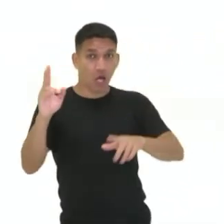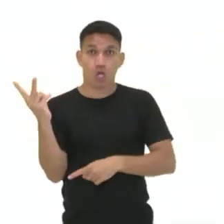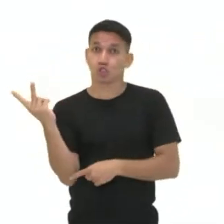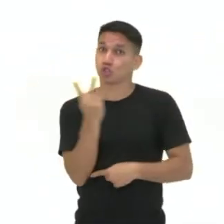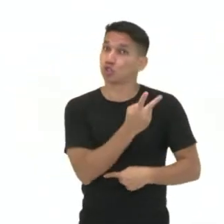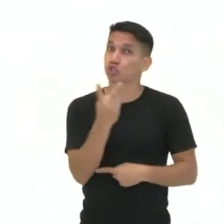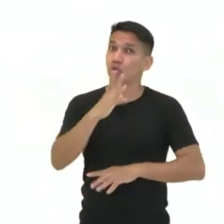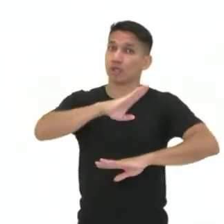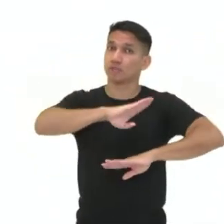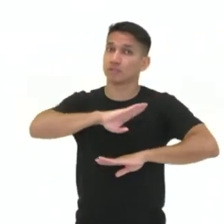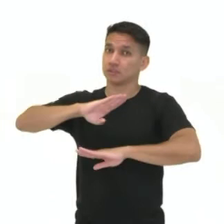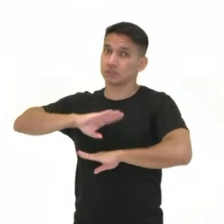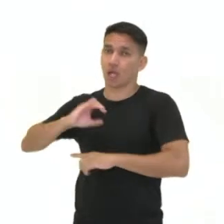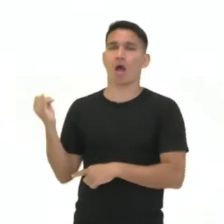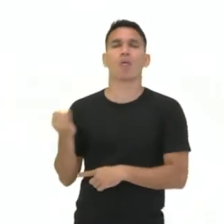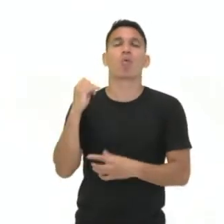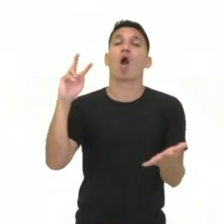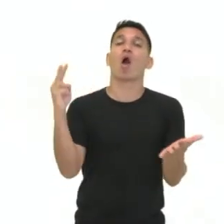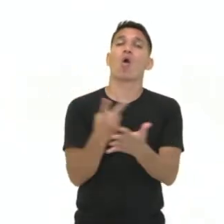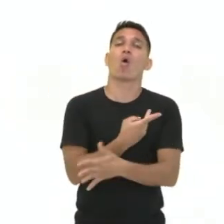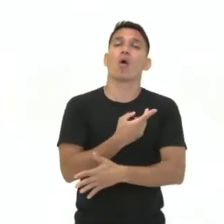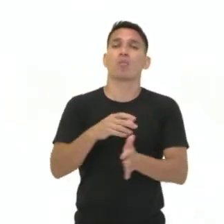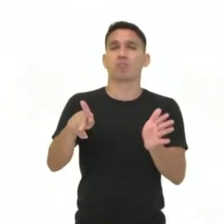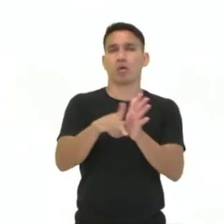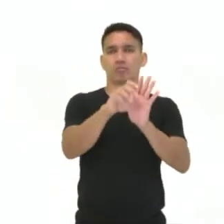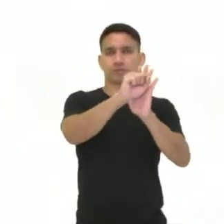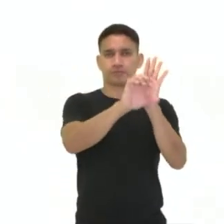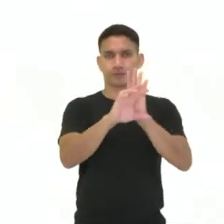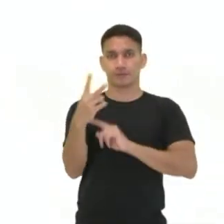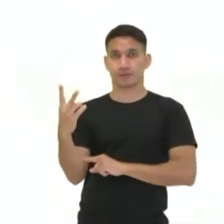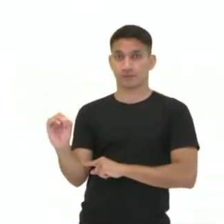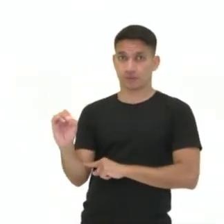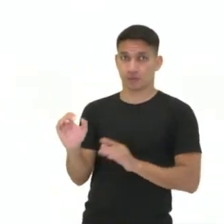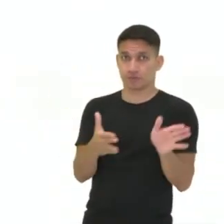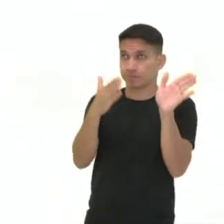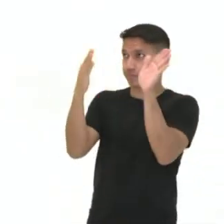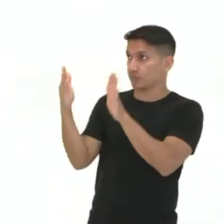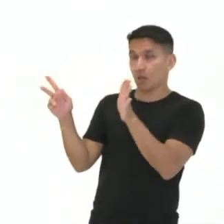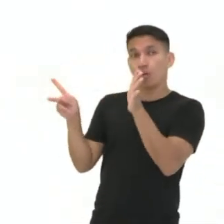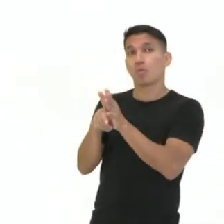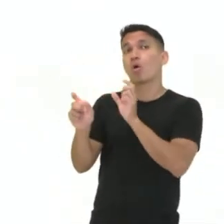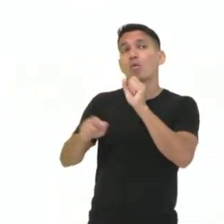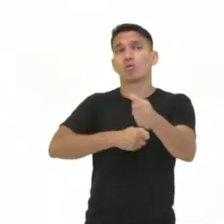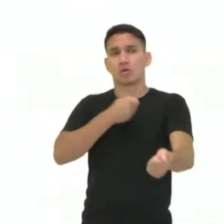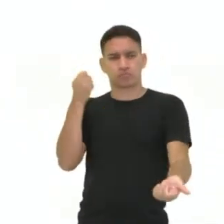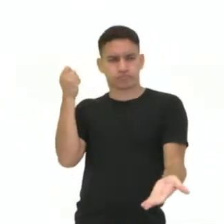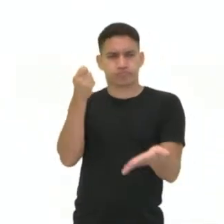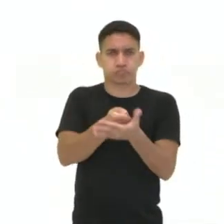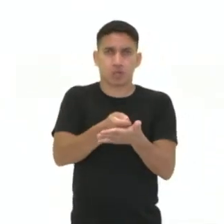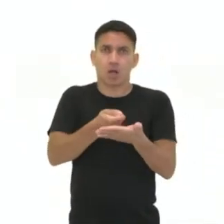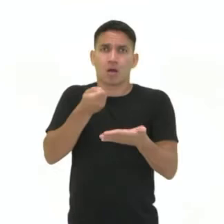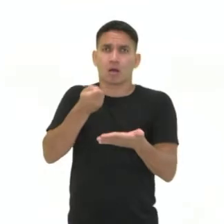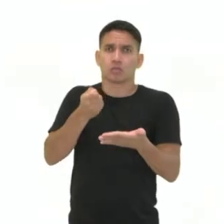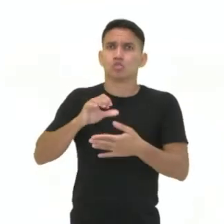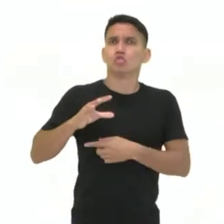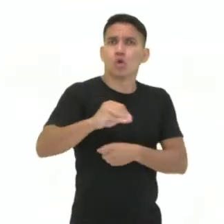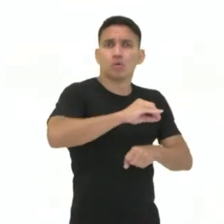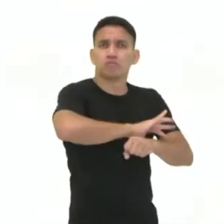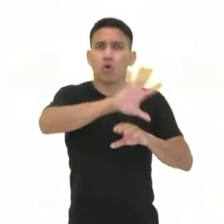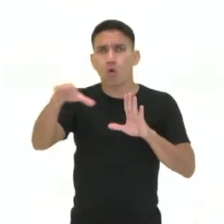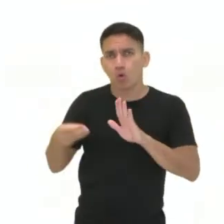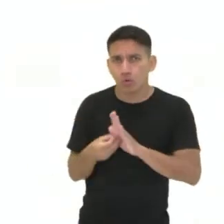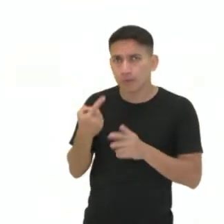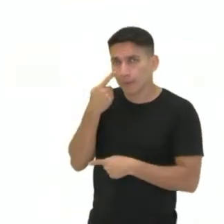muito importantes do século XX. Por um lado, o totalitarismo, a gente vê então o fenômeno